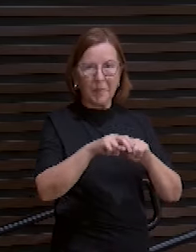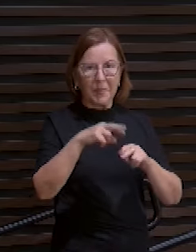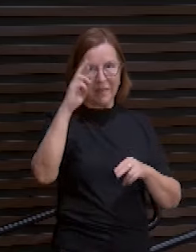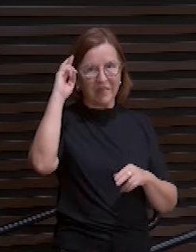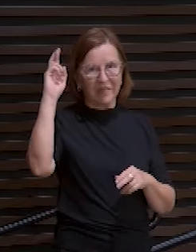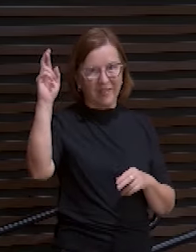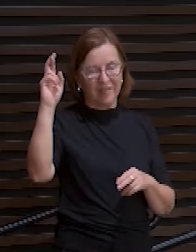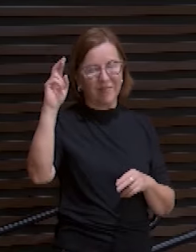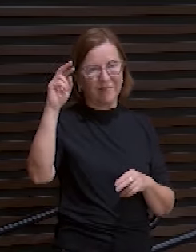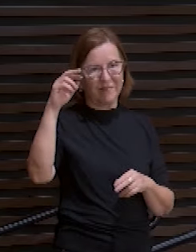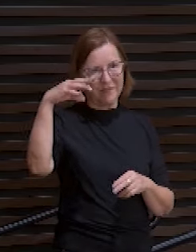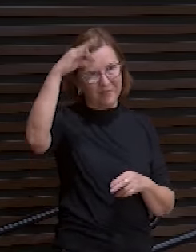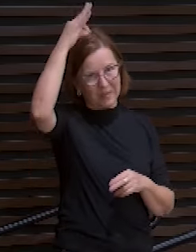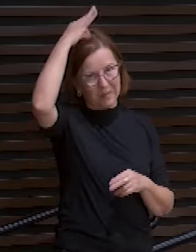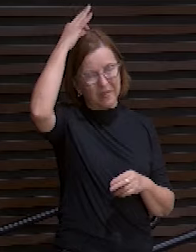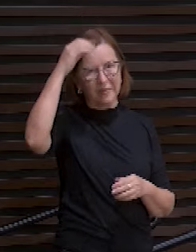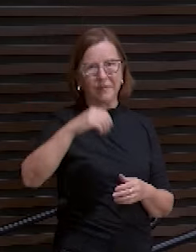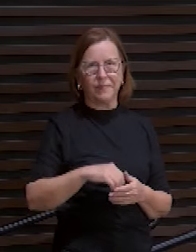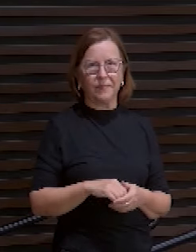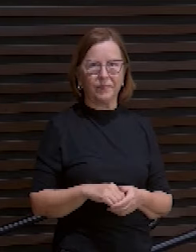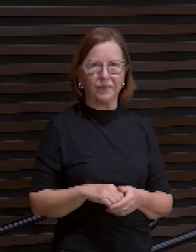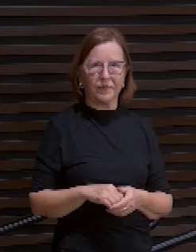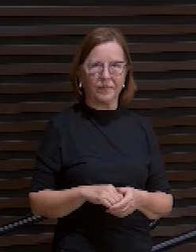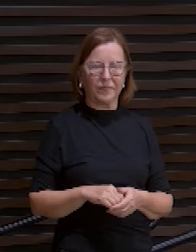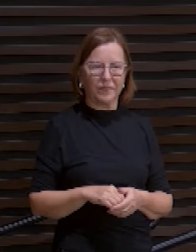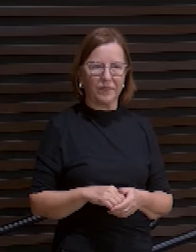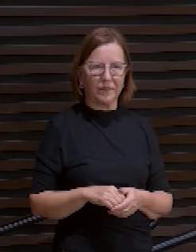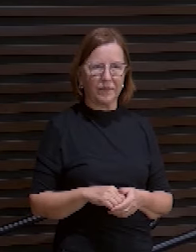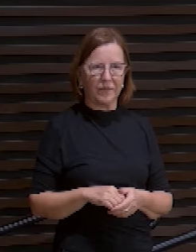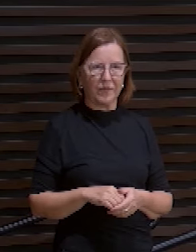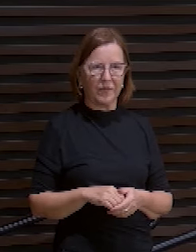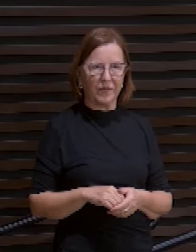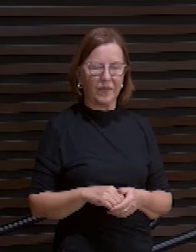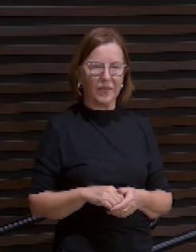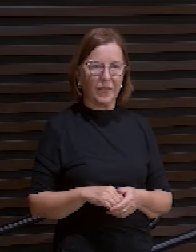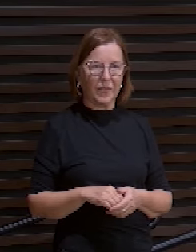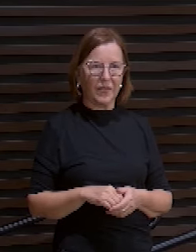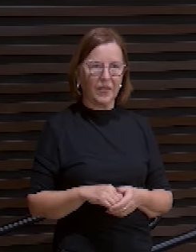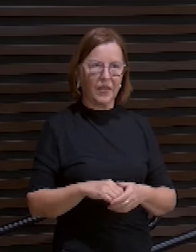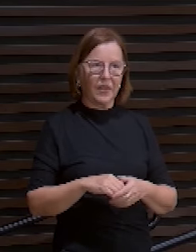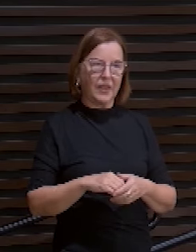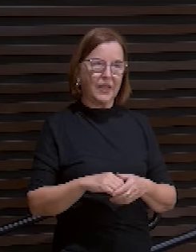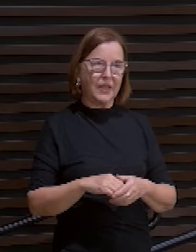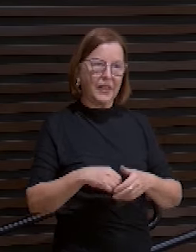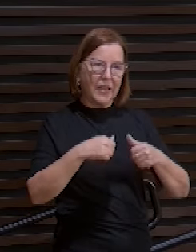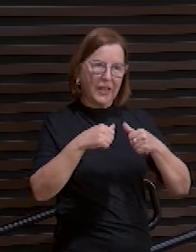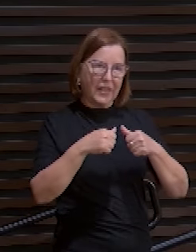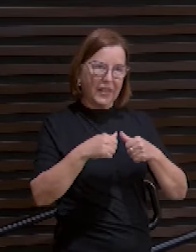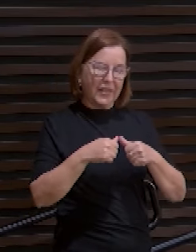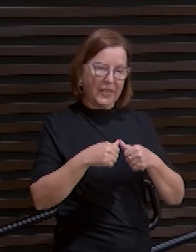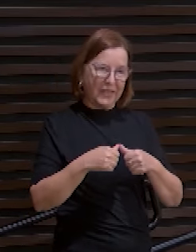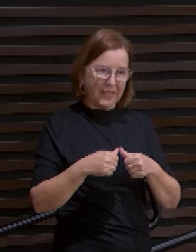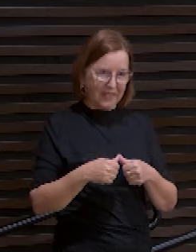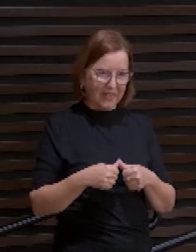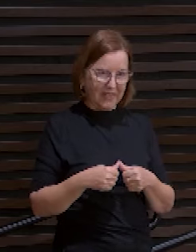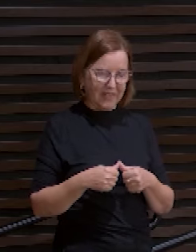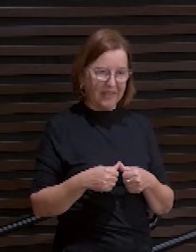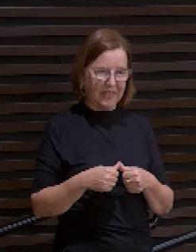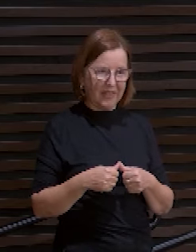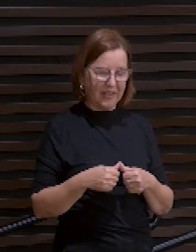espírito estar sendo transformado continuando o boletim é a voz passiva do